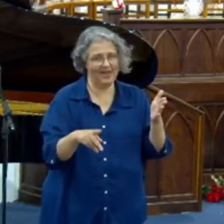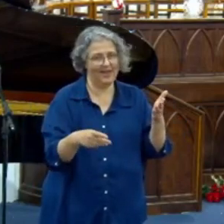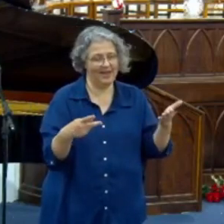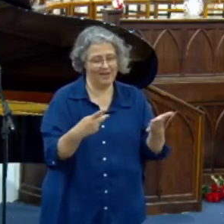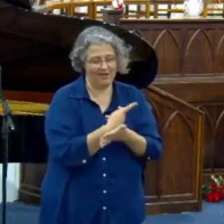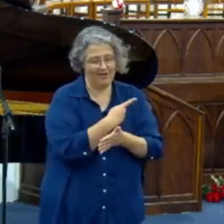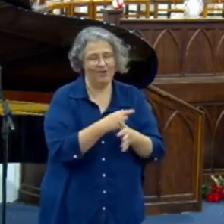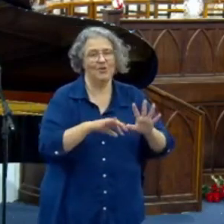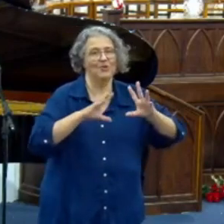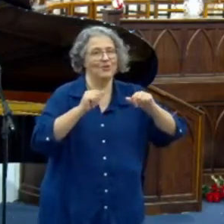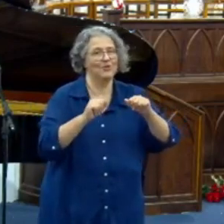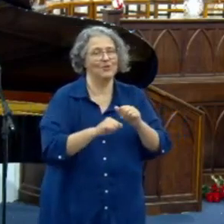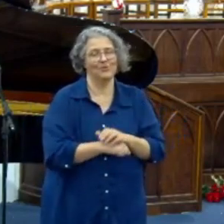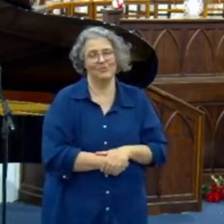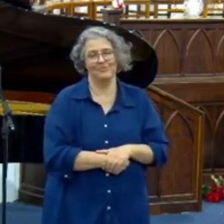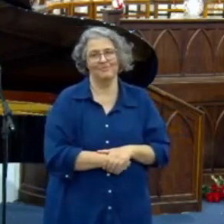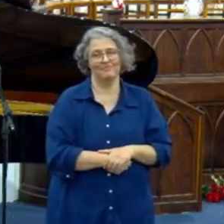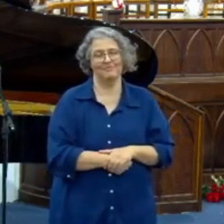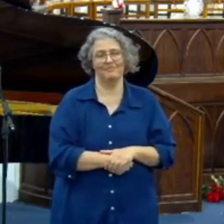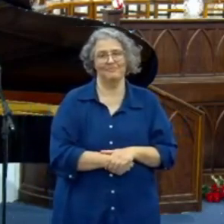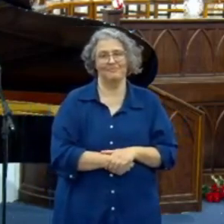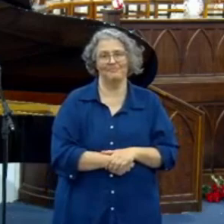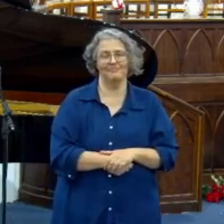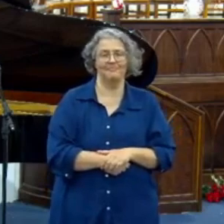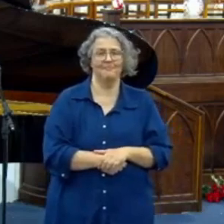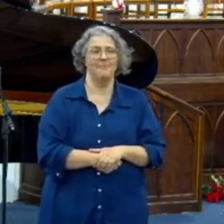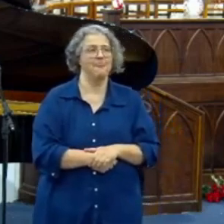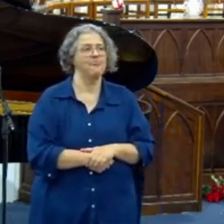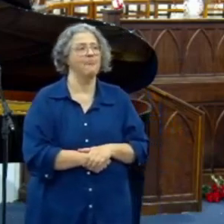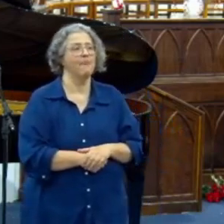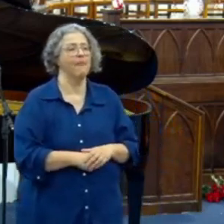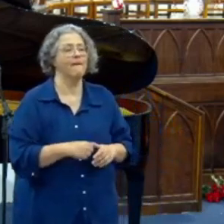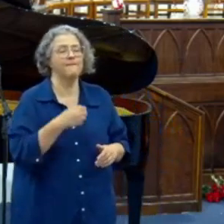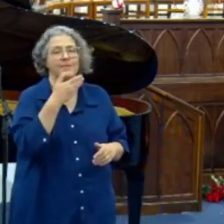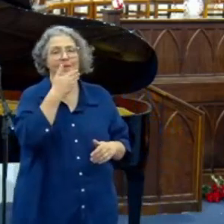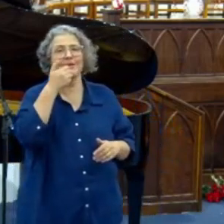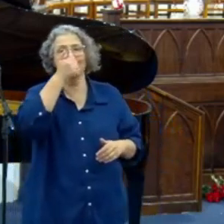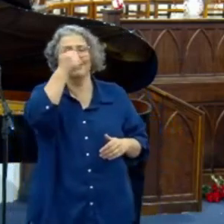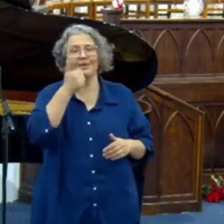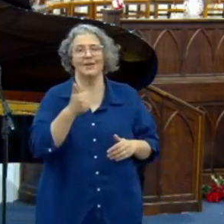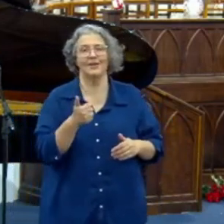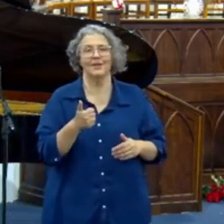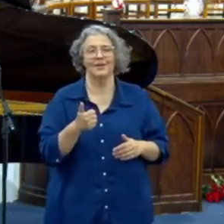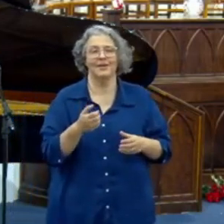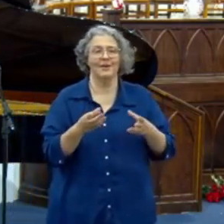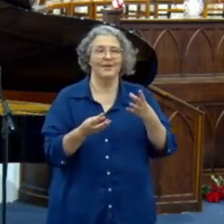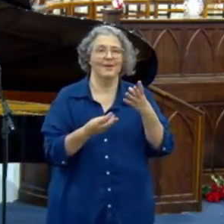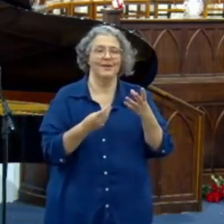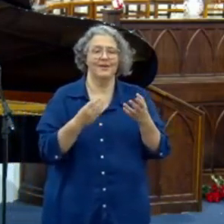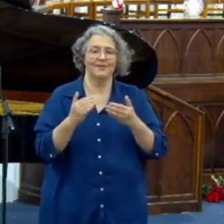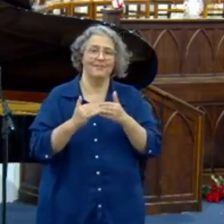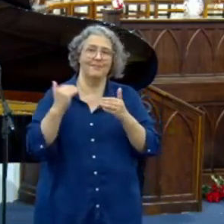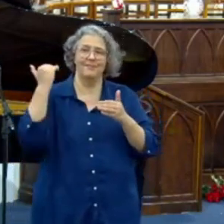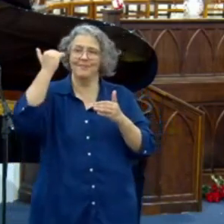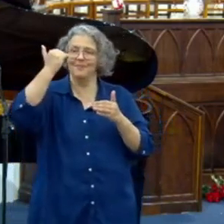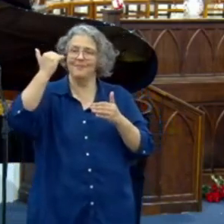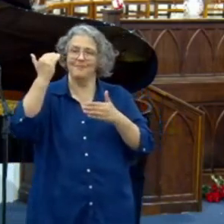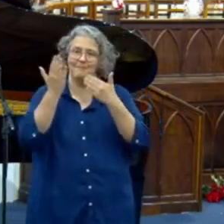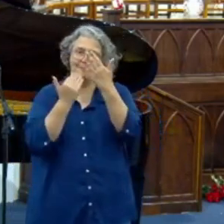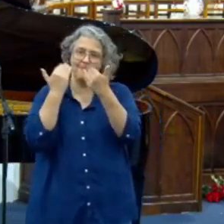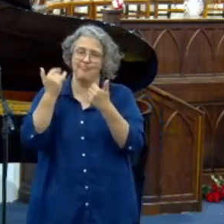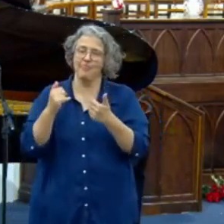depender. A nossa melhor qualidade de relacionamento com Deus está na dependência de Deus. Quando